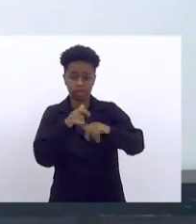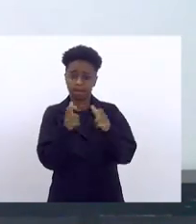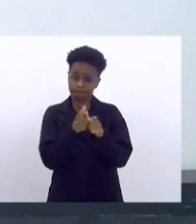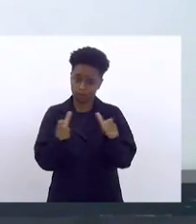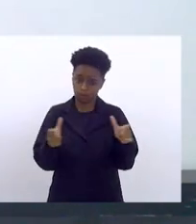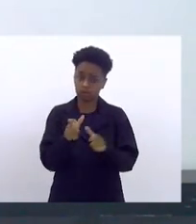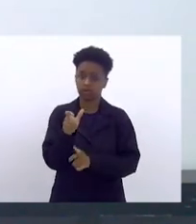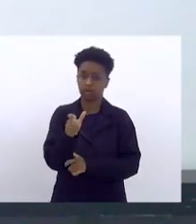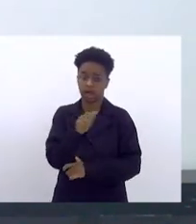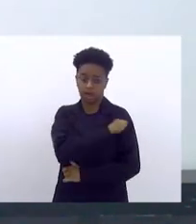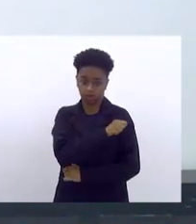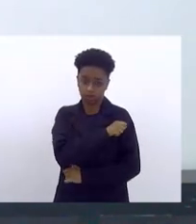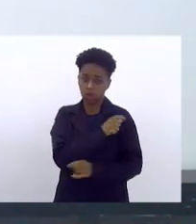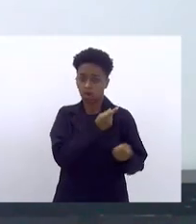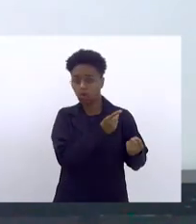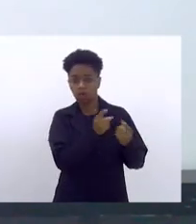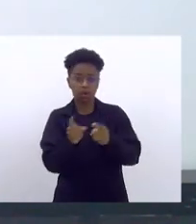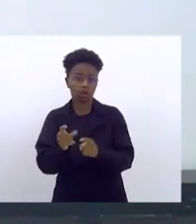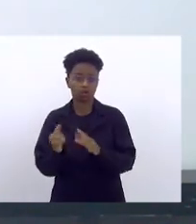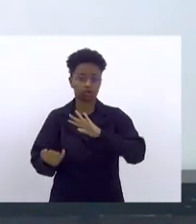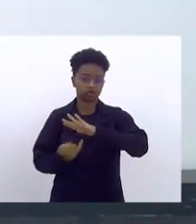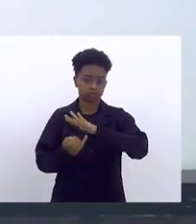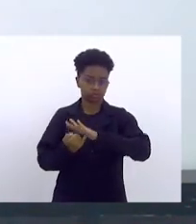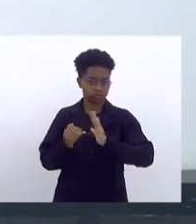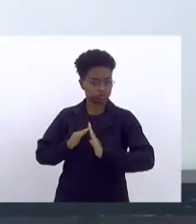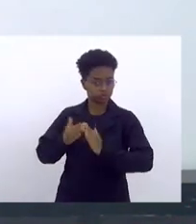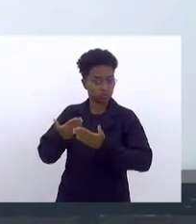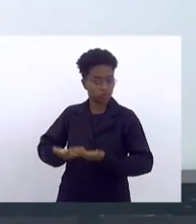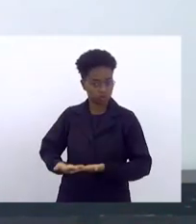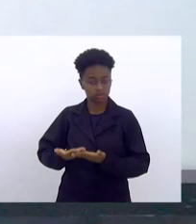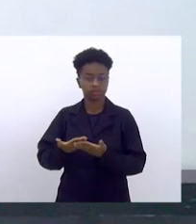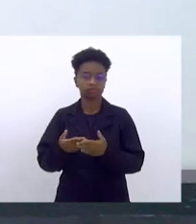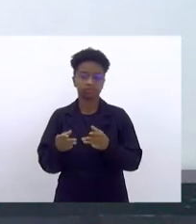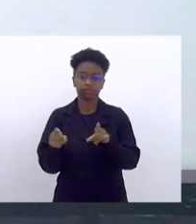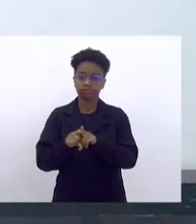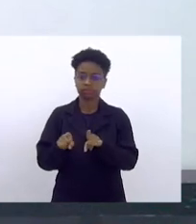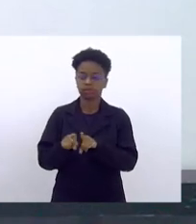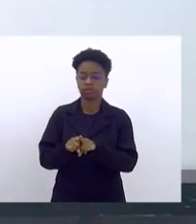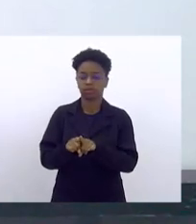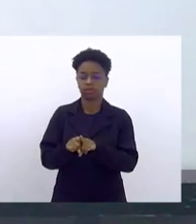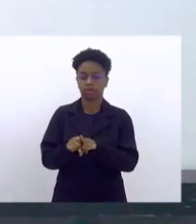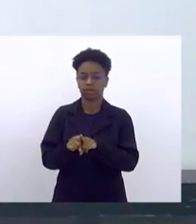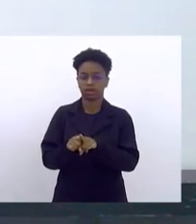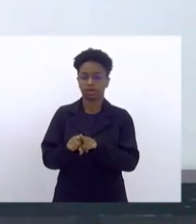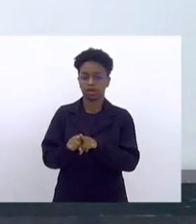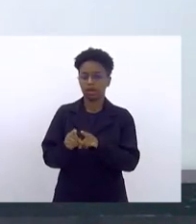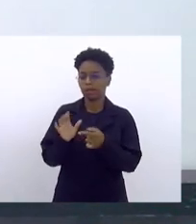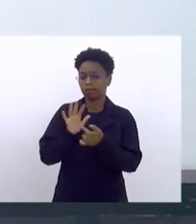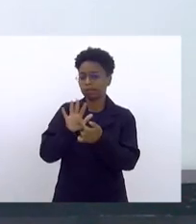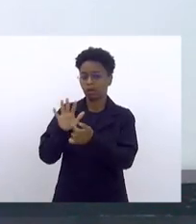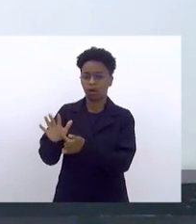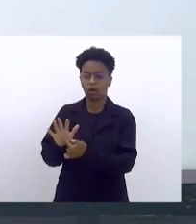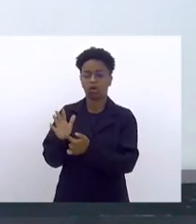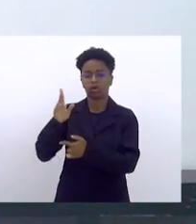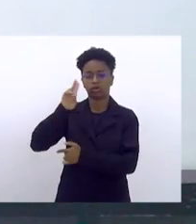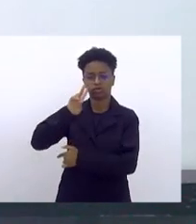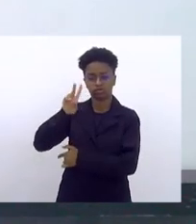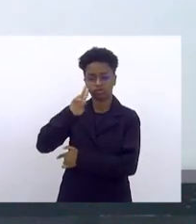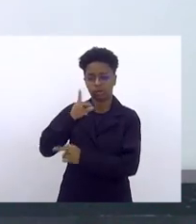maioria dissentes contra toda uma instituição materializados nas trágicas histórias de